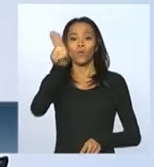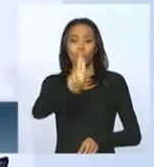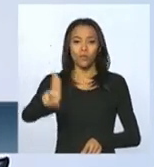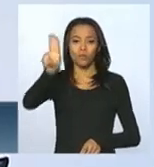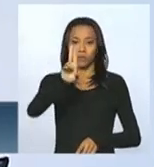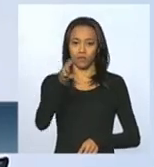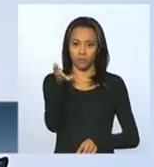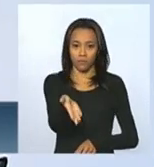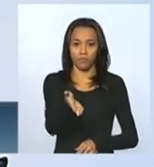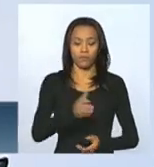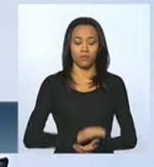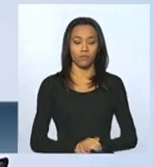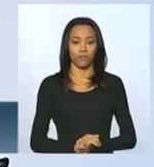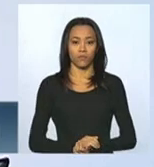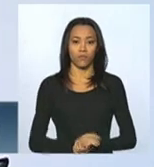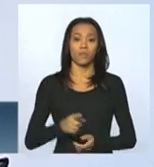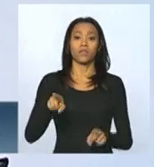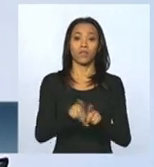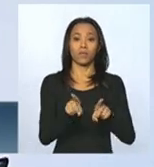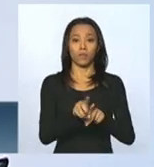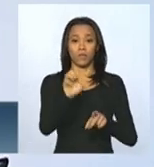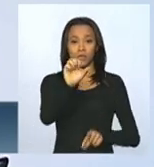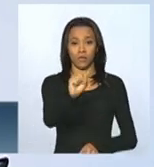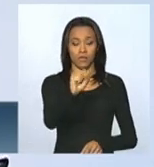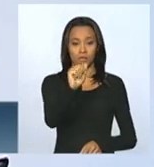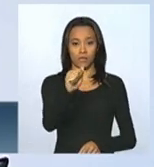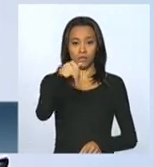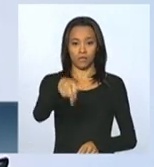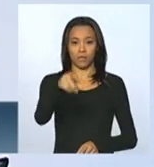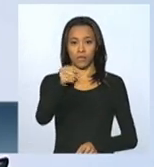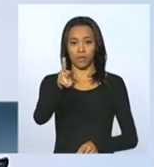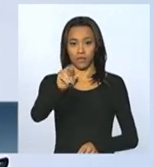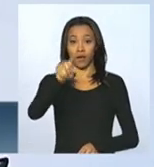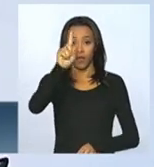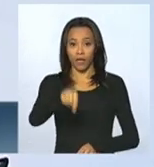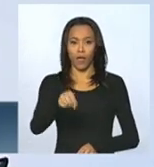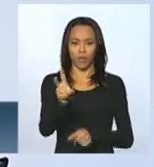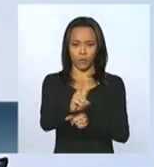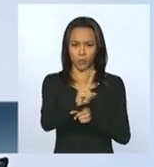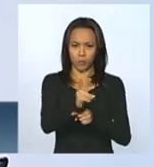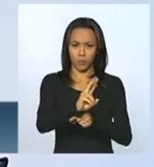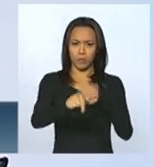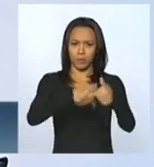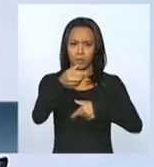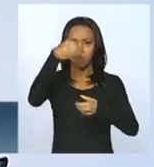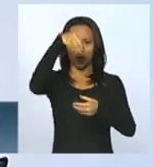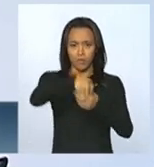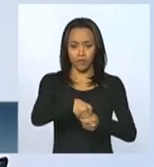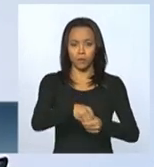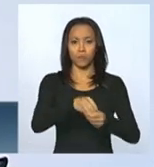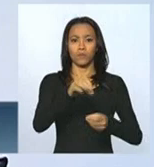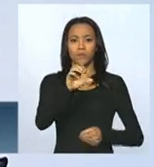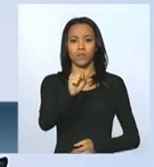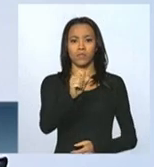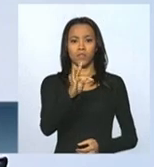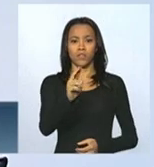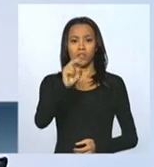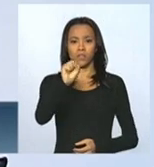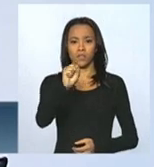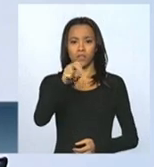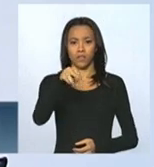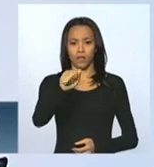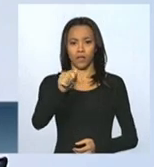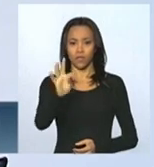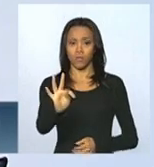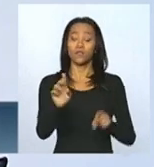Modena, senhora Sandra Caravieri, supervisora do SEST Senat, Lucila